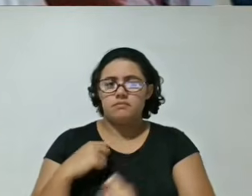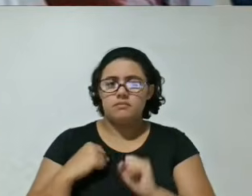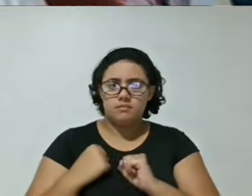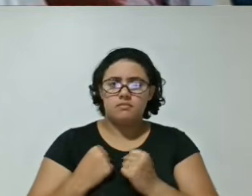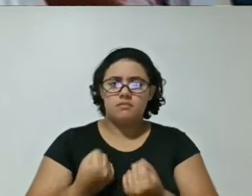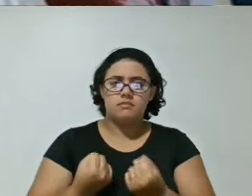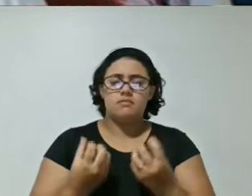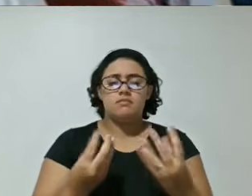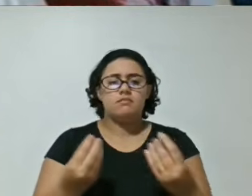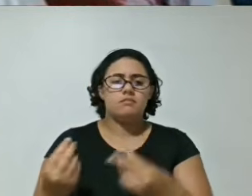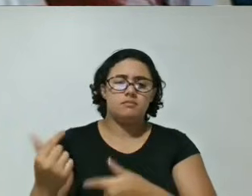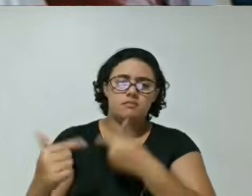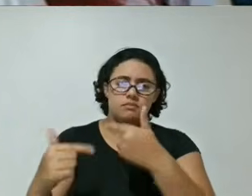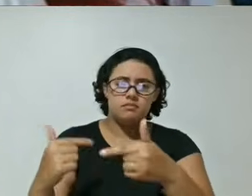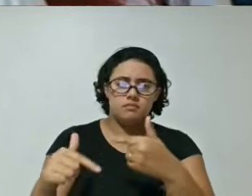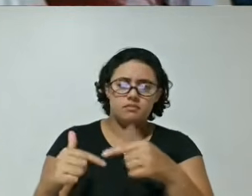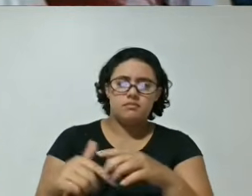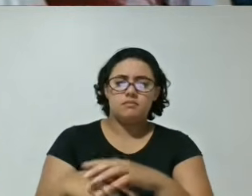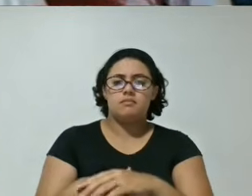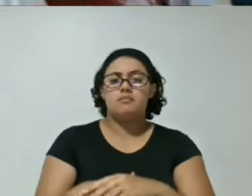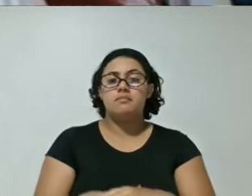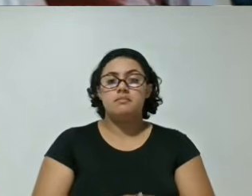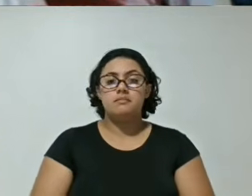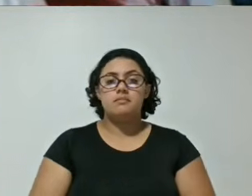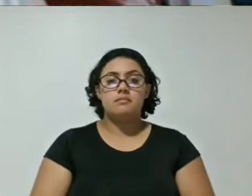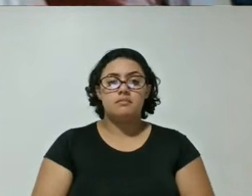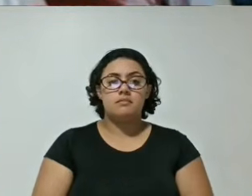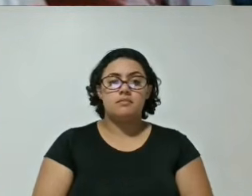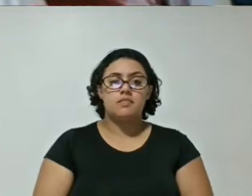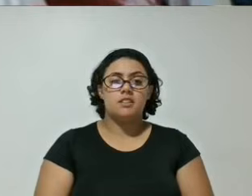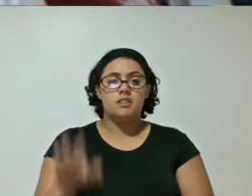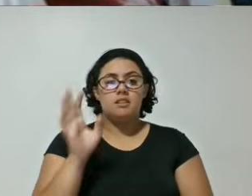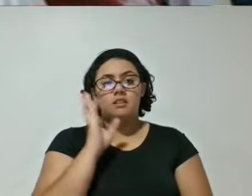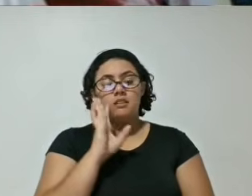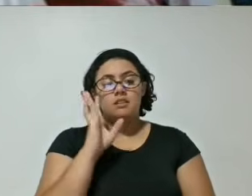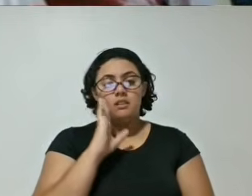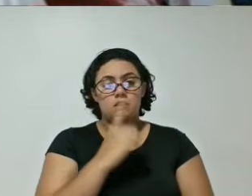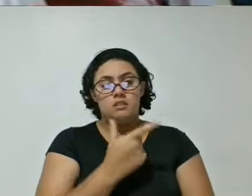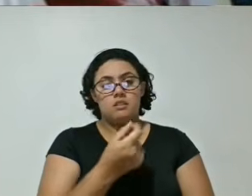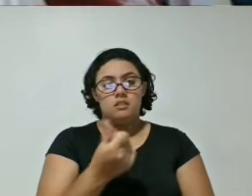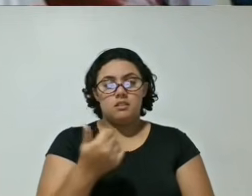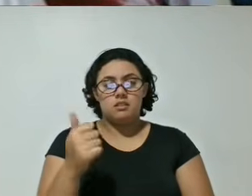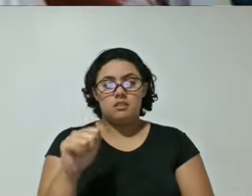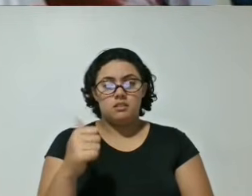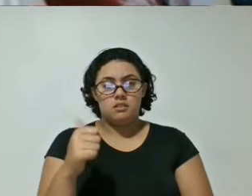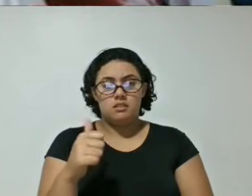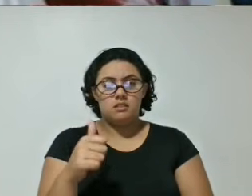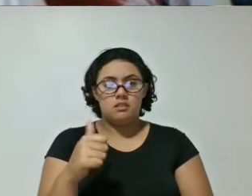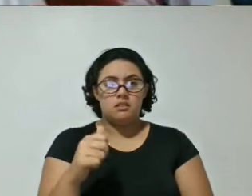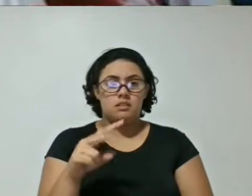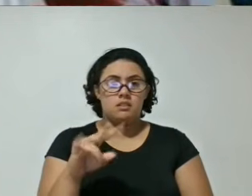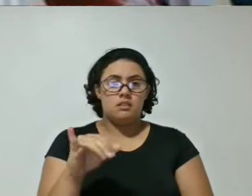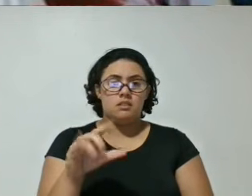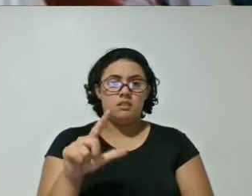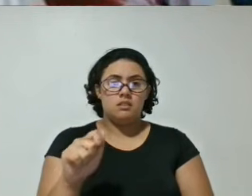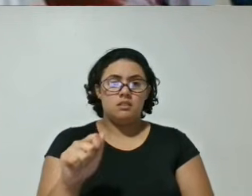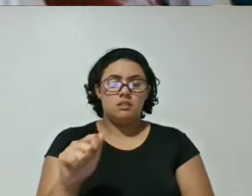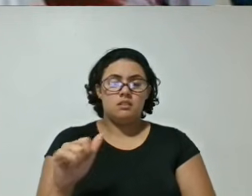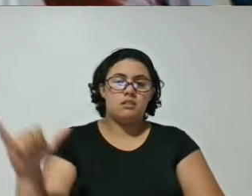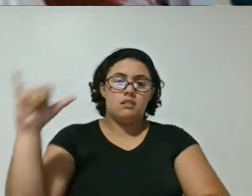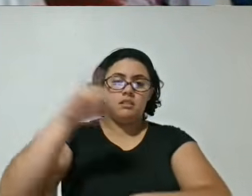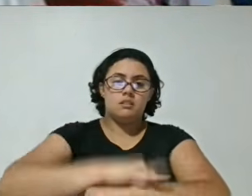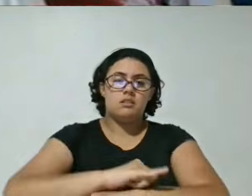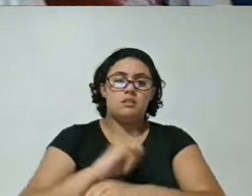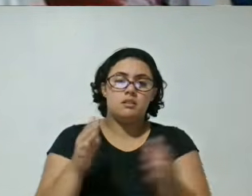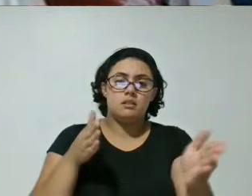trabalho, acreditou e se empenhou muito nesse trabalho, foi muito legal. Em 2011, a Vila Aeroporto passou por um